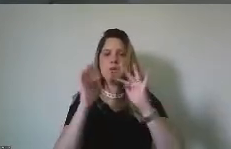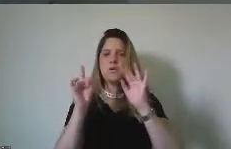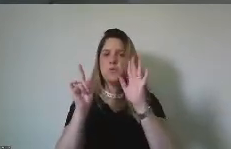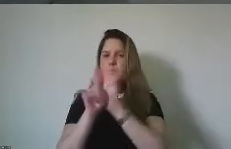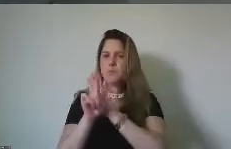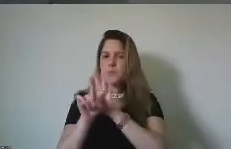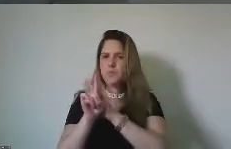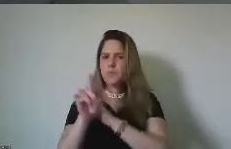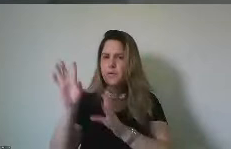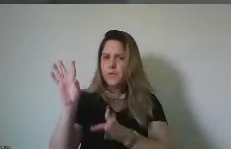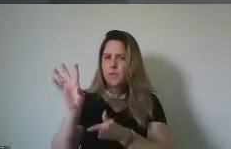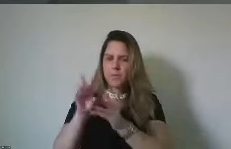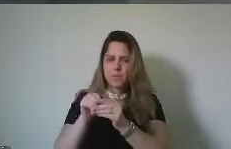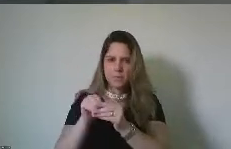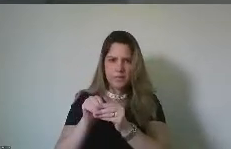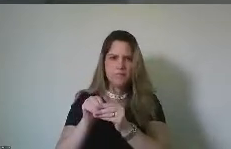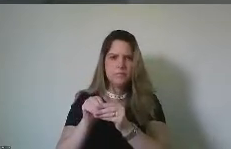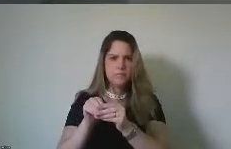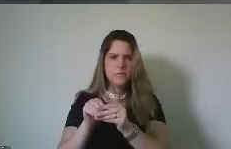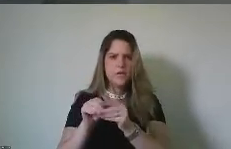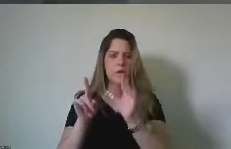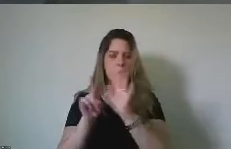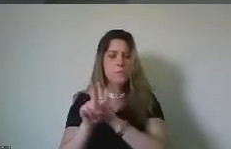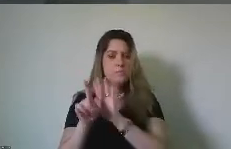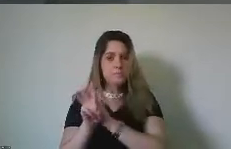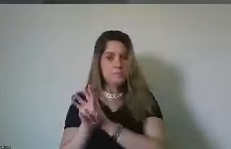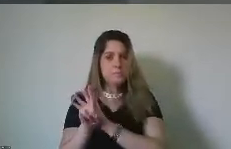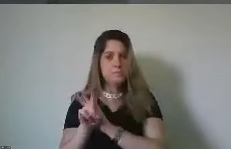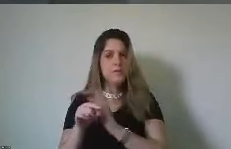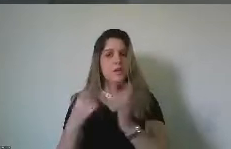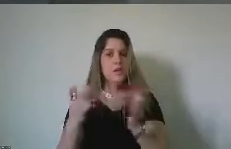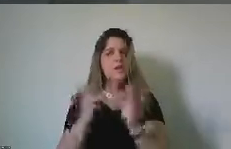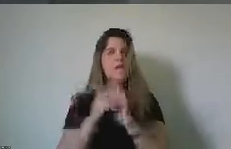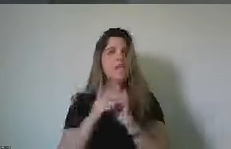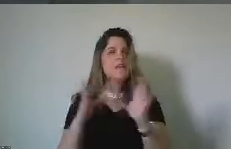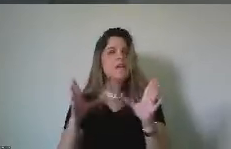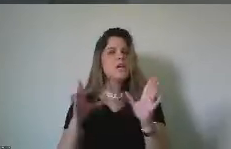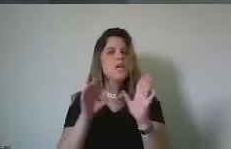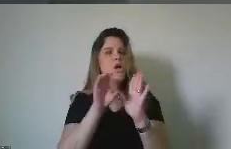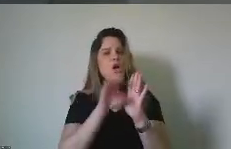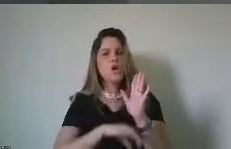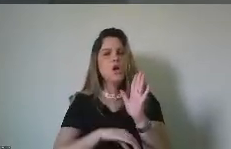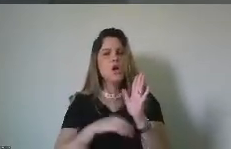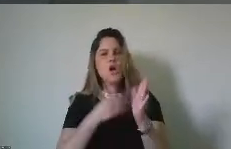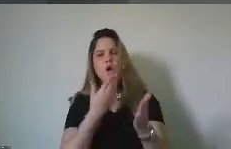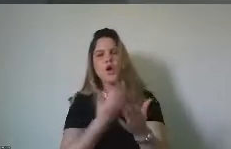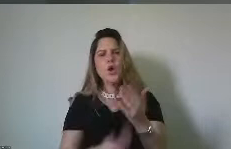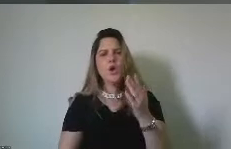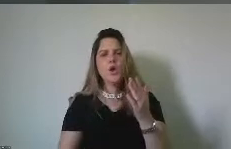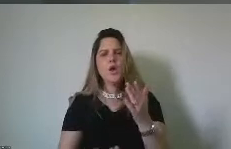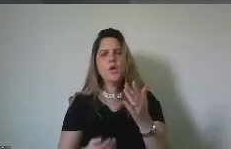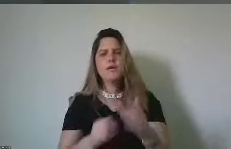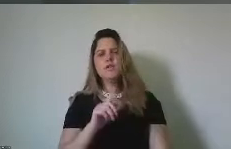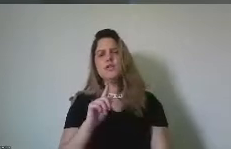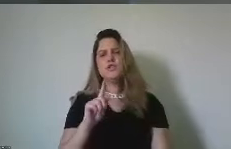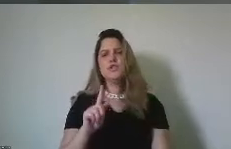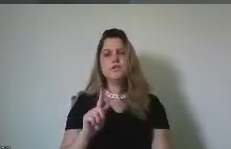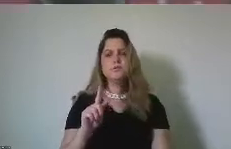complemento a pergunta do Cássio se existe algum risco na perda de remuneração do RBS